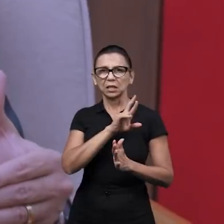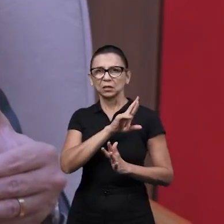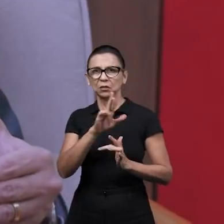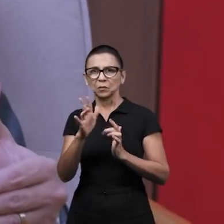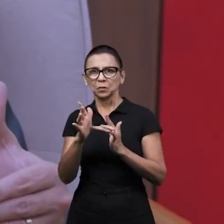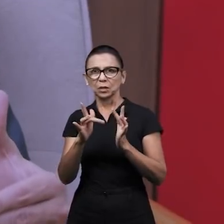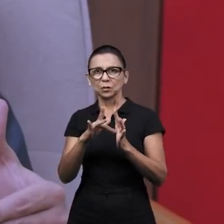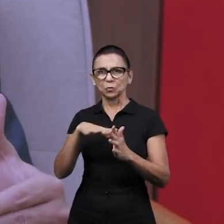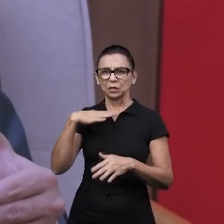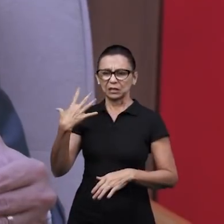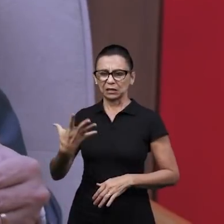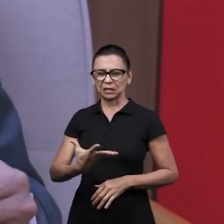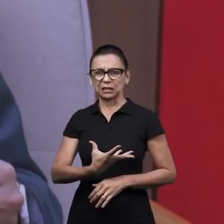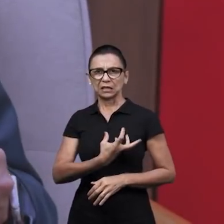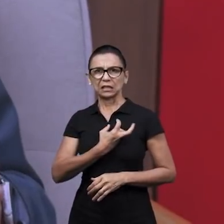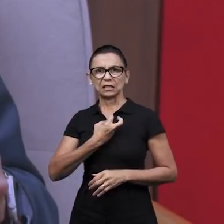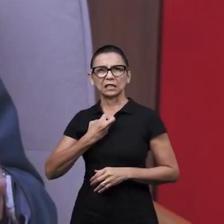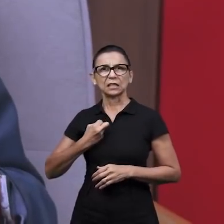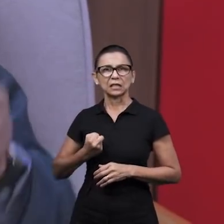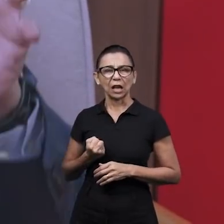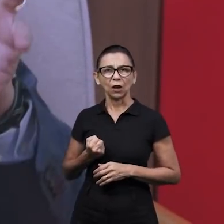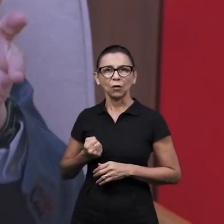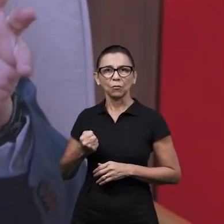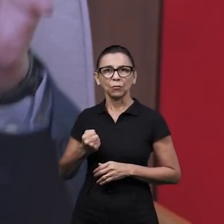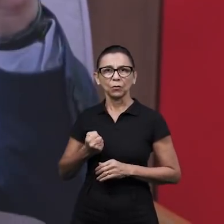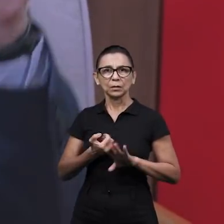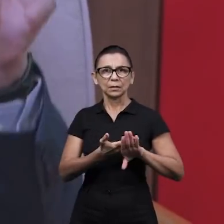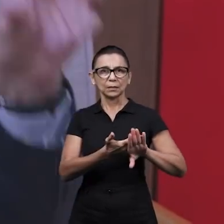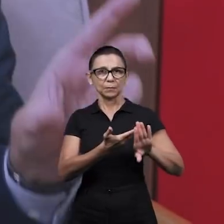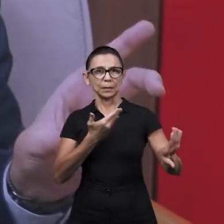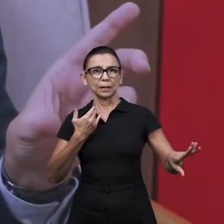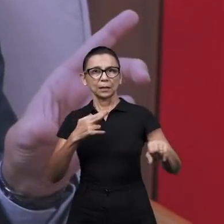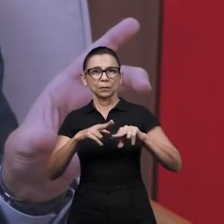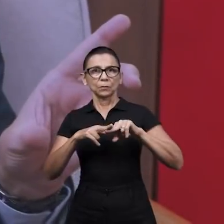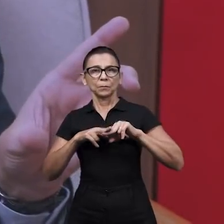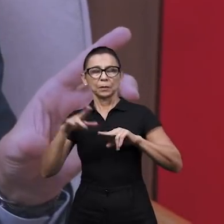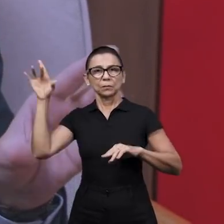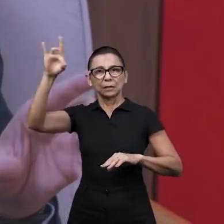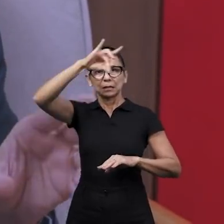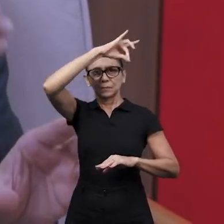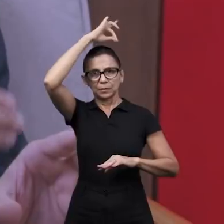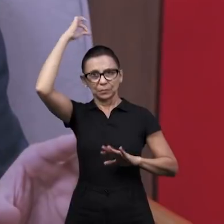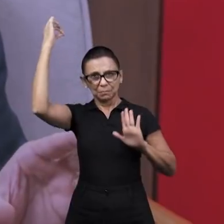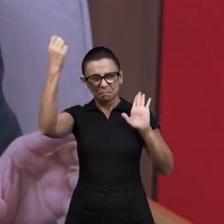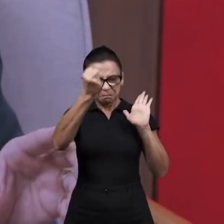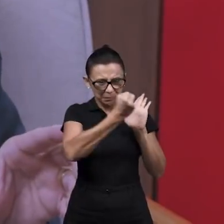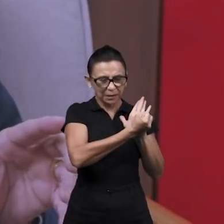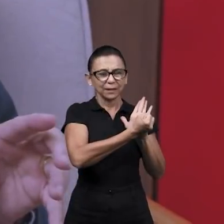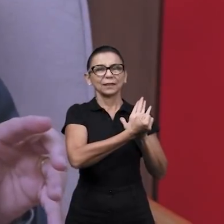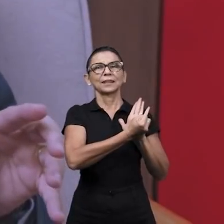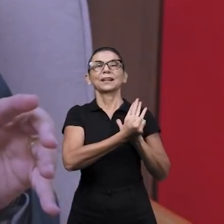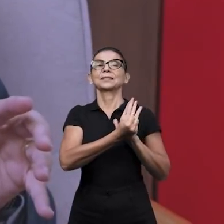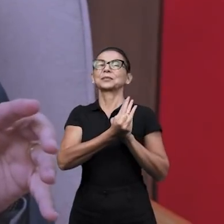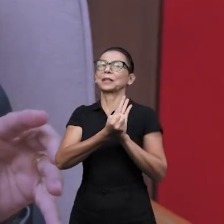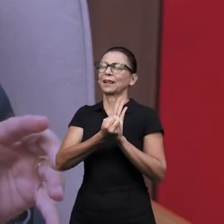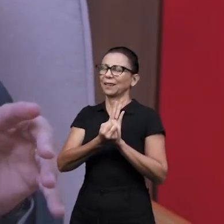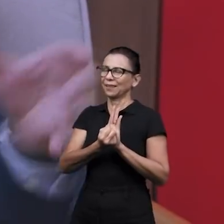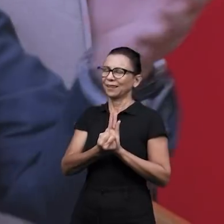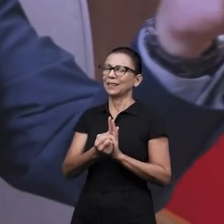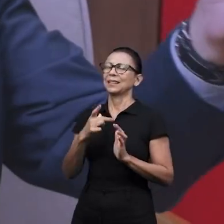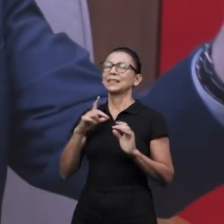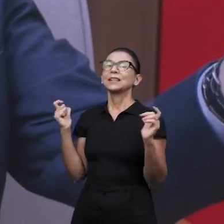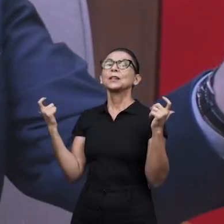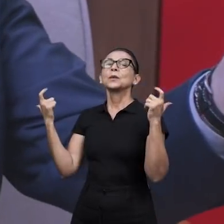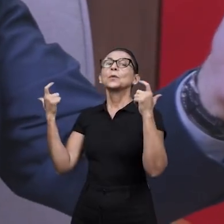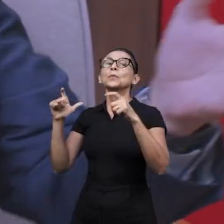selado, santificado pelo Espírito Santo, há um lugar para o qual essa pessoa vai,